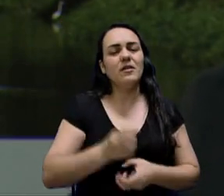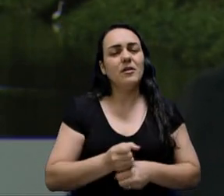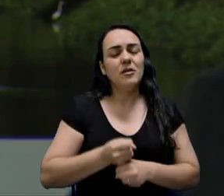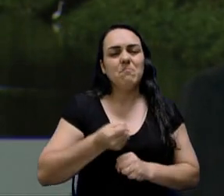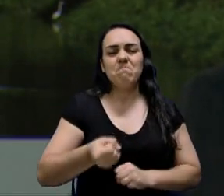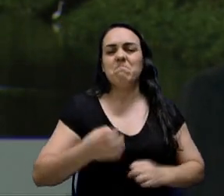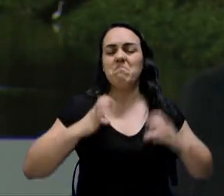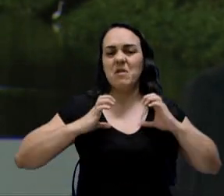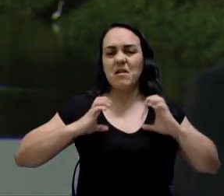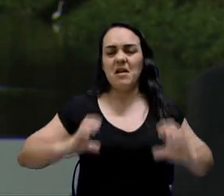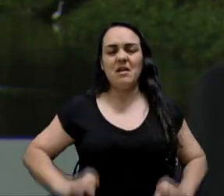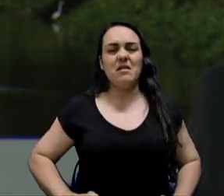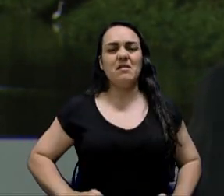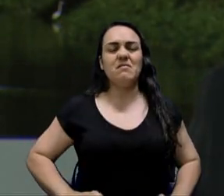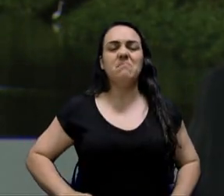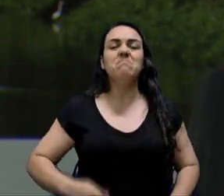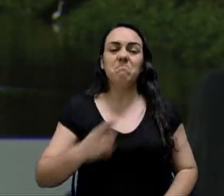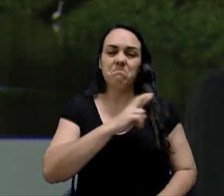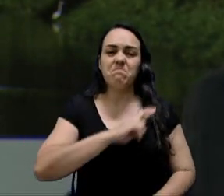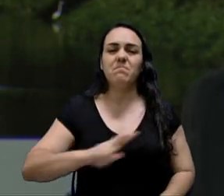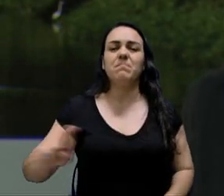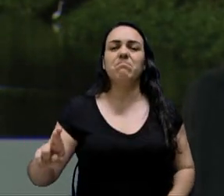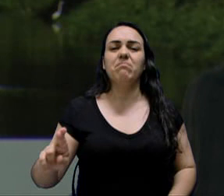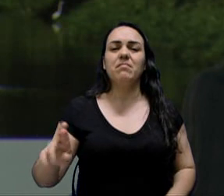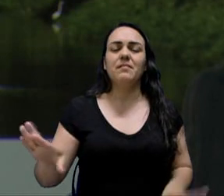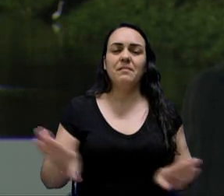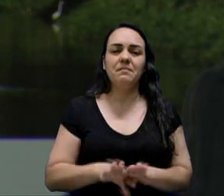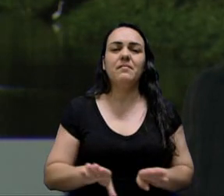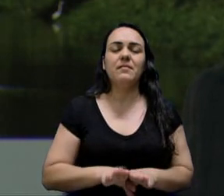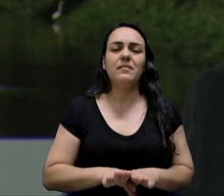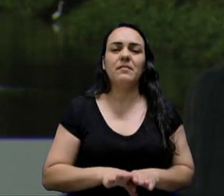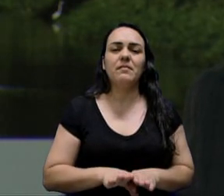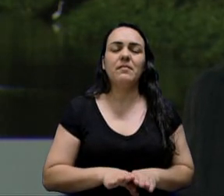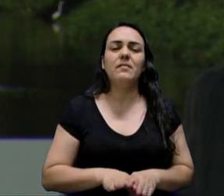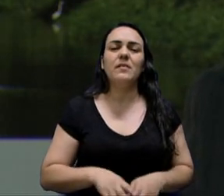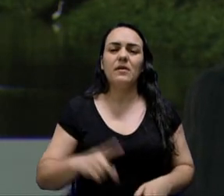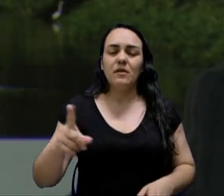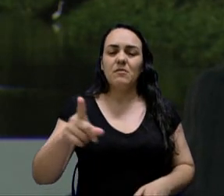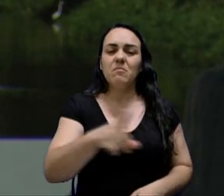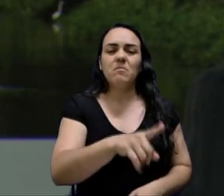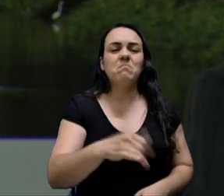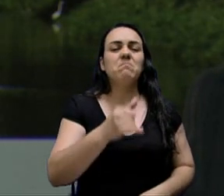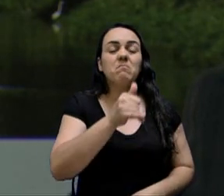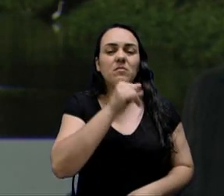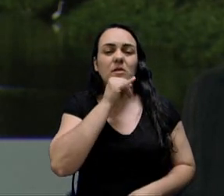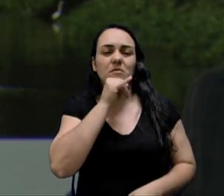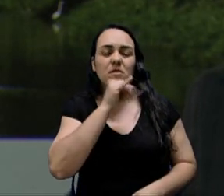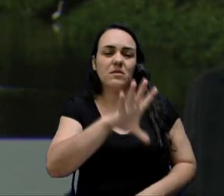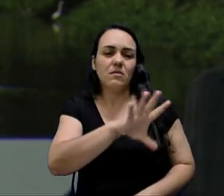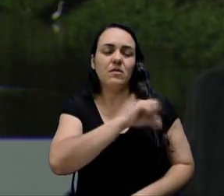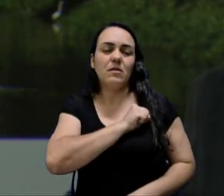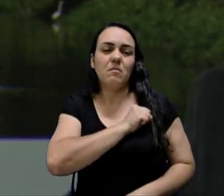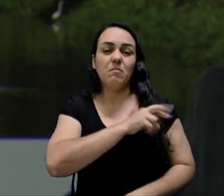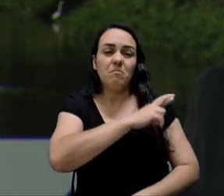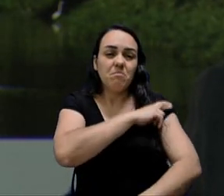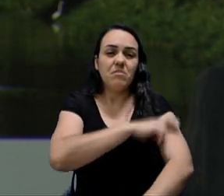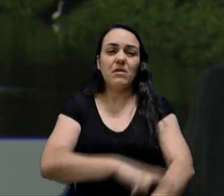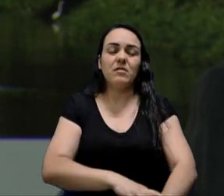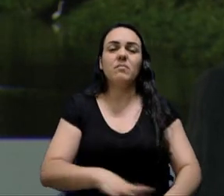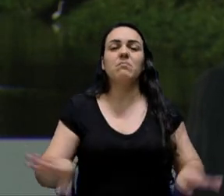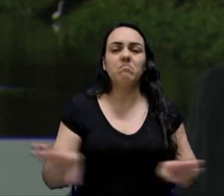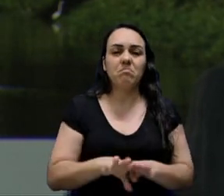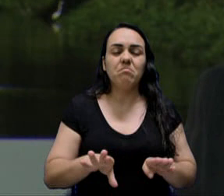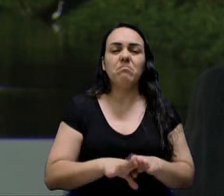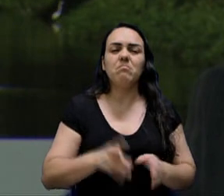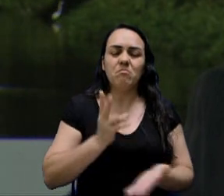ética, moral e religiosa, por meio de seus exemplos de amor, afeto e respeito que